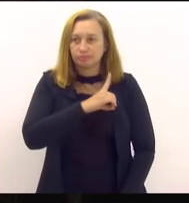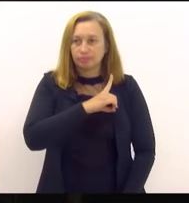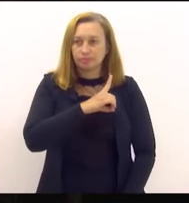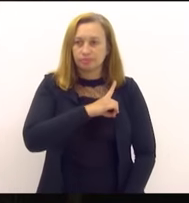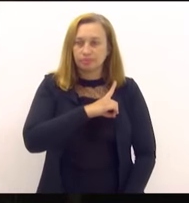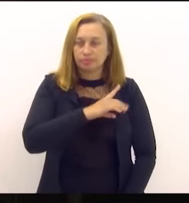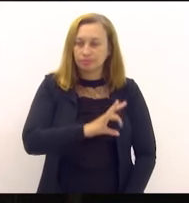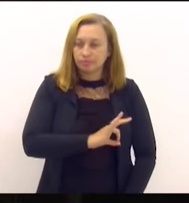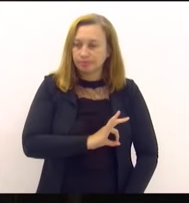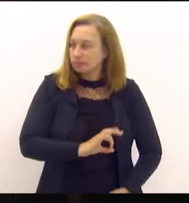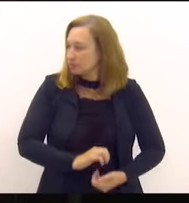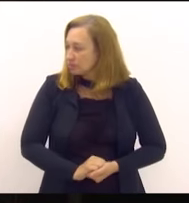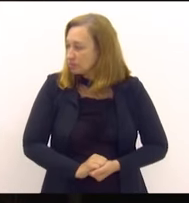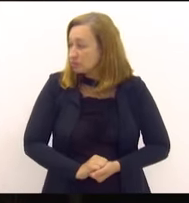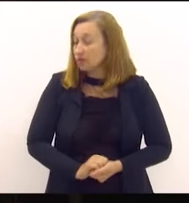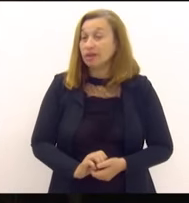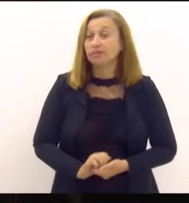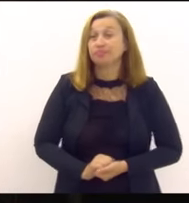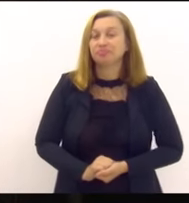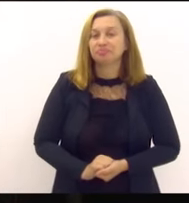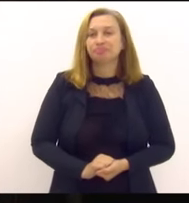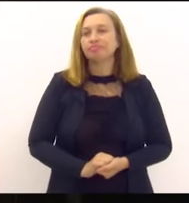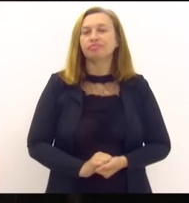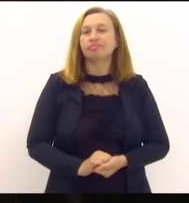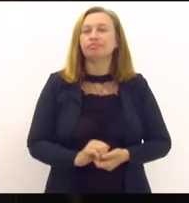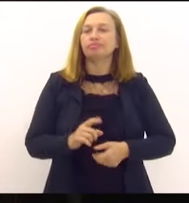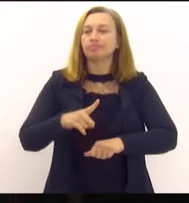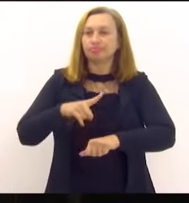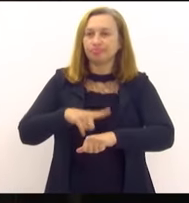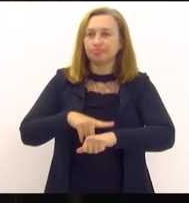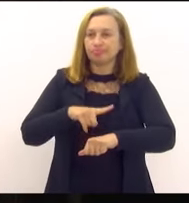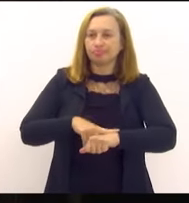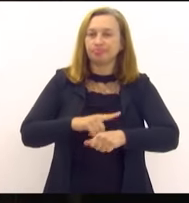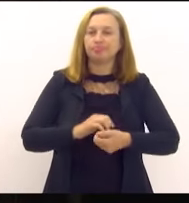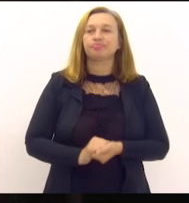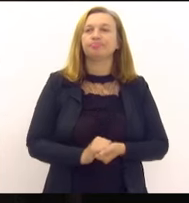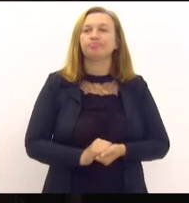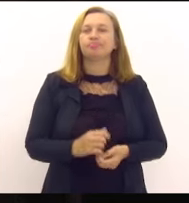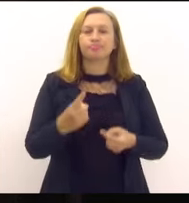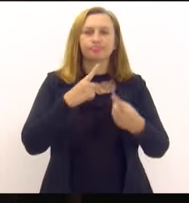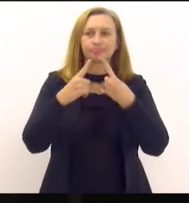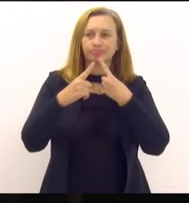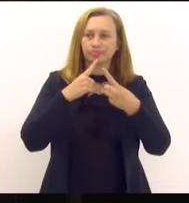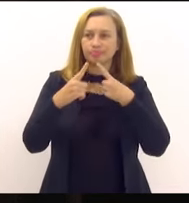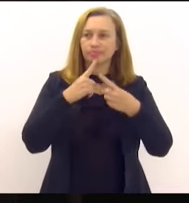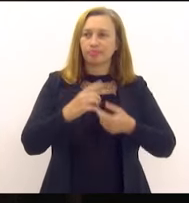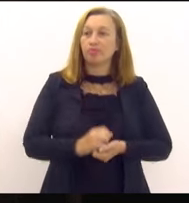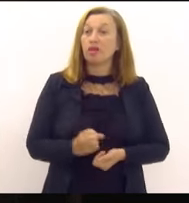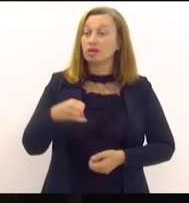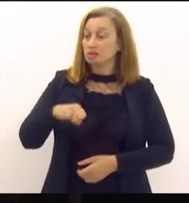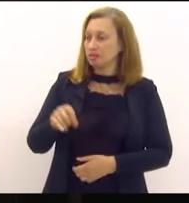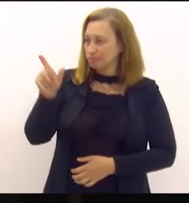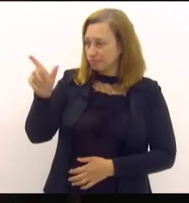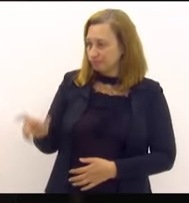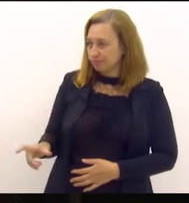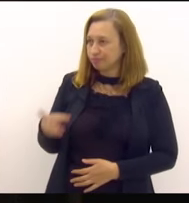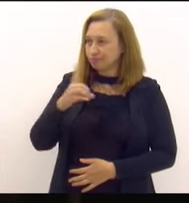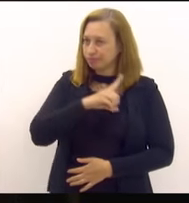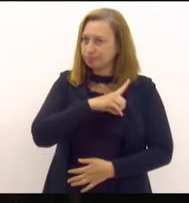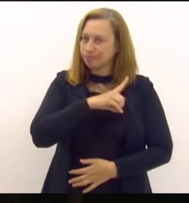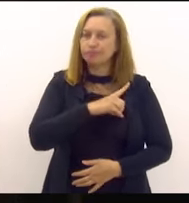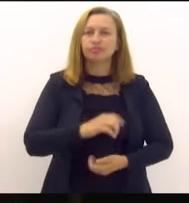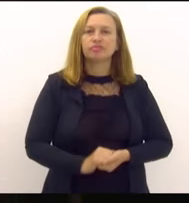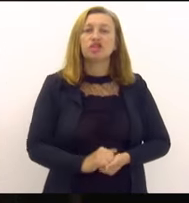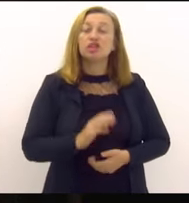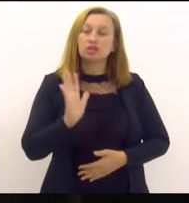polícia. O que traz-se, nesse momento, a discussão é se aquele delegado que já